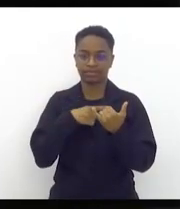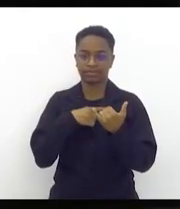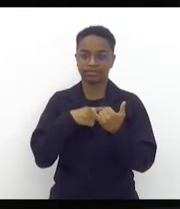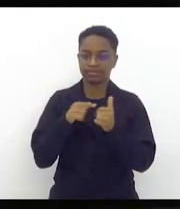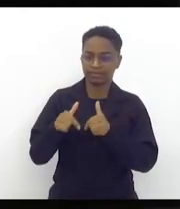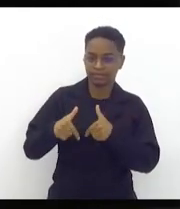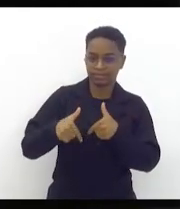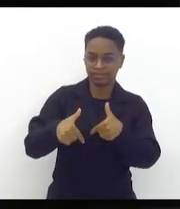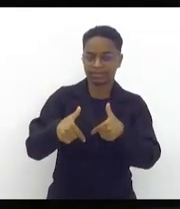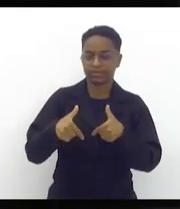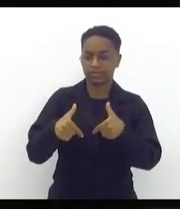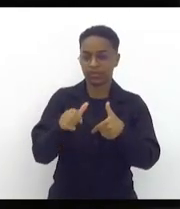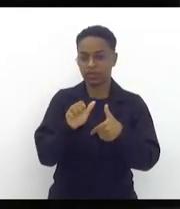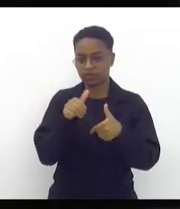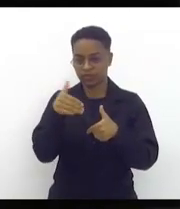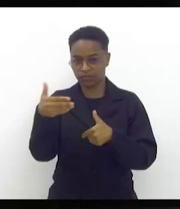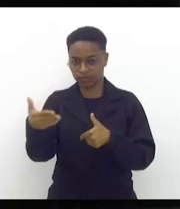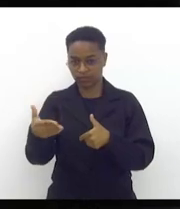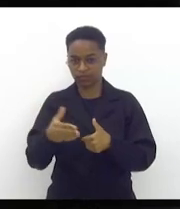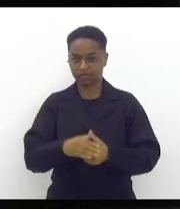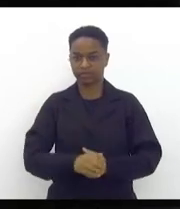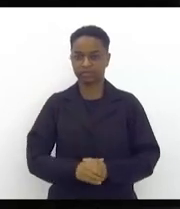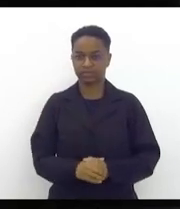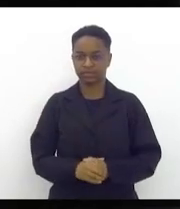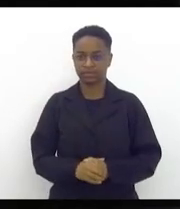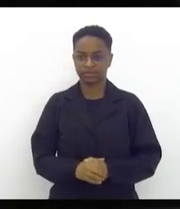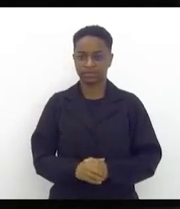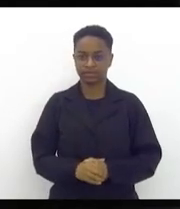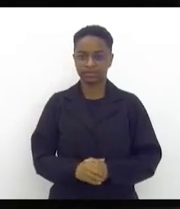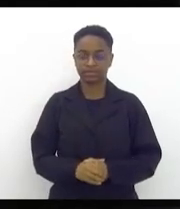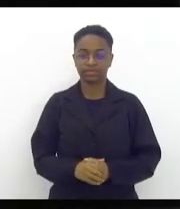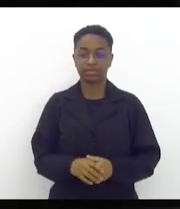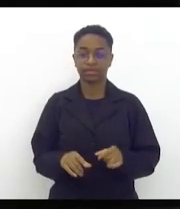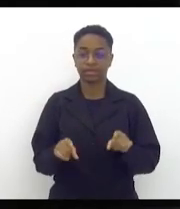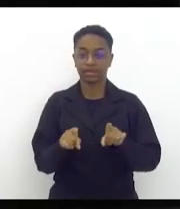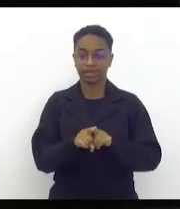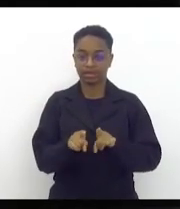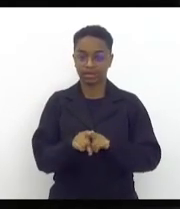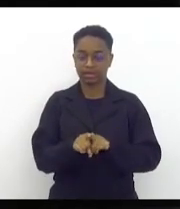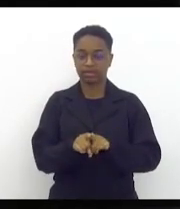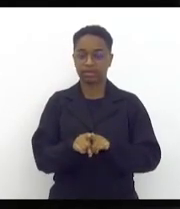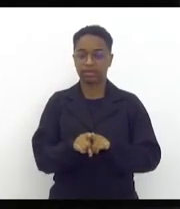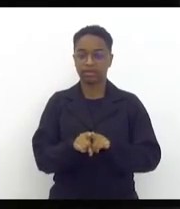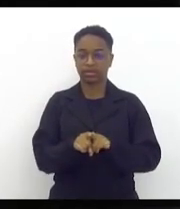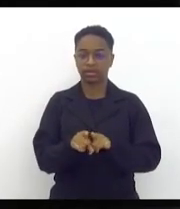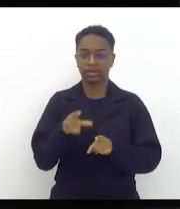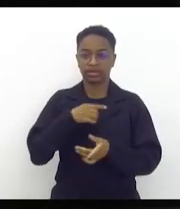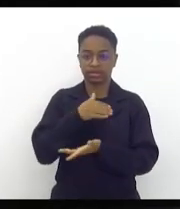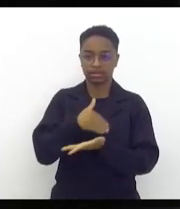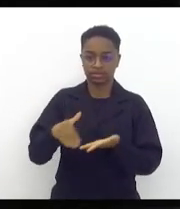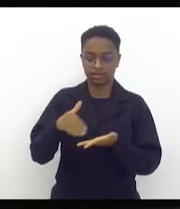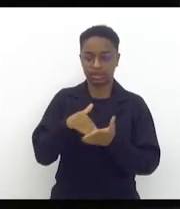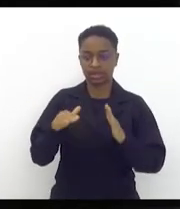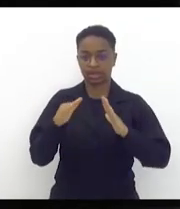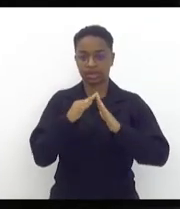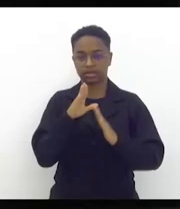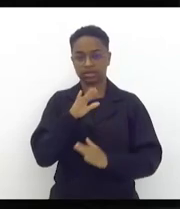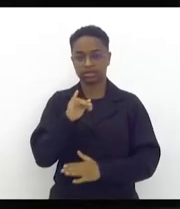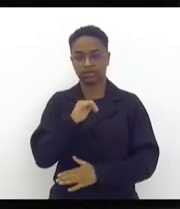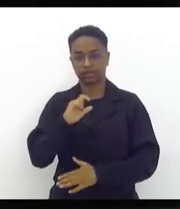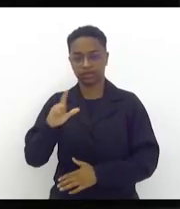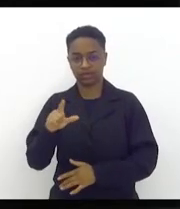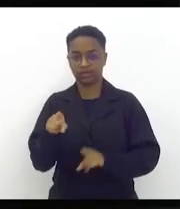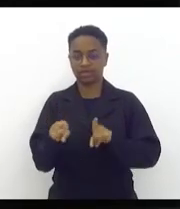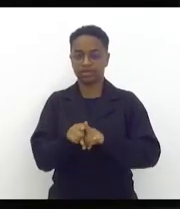num seminário, contou com a presença da PGE, da Secretaria da Casa Civil e da